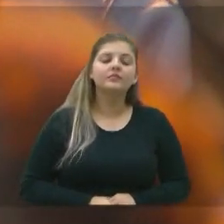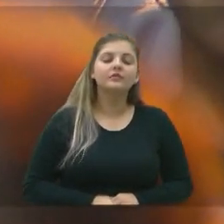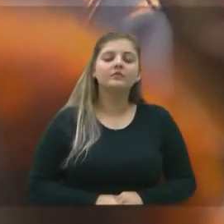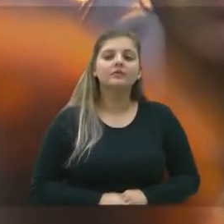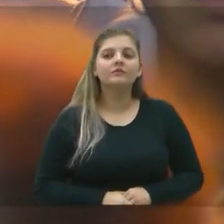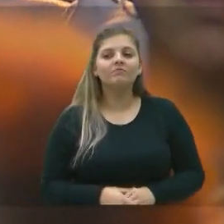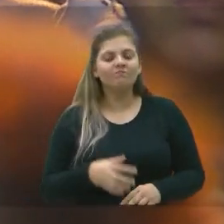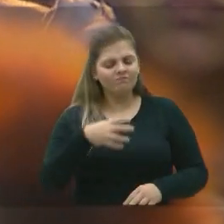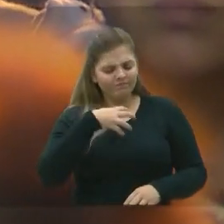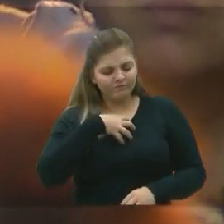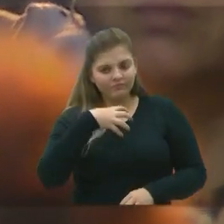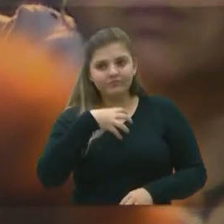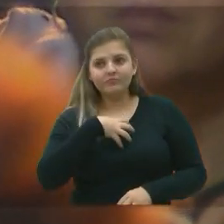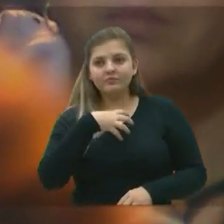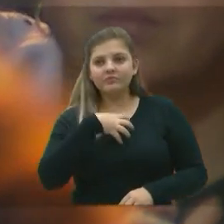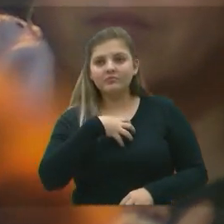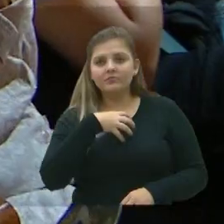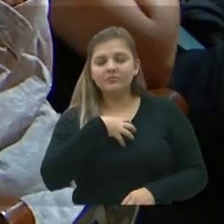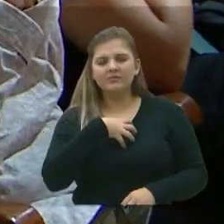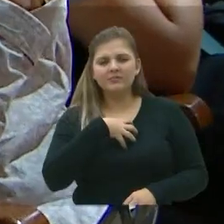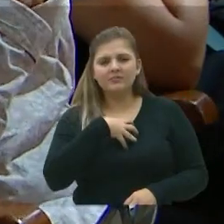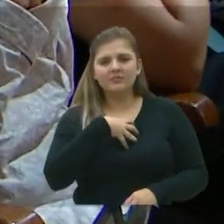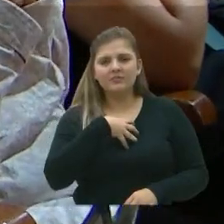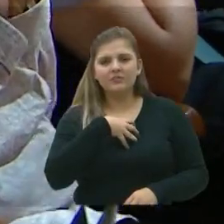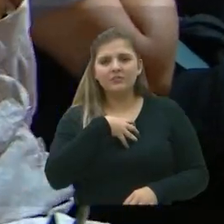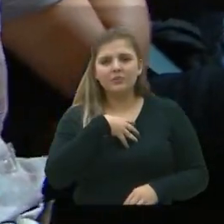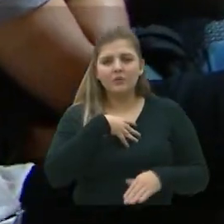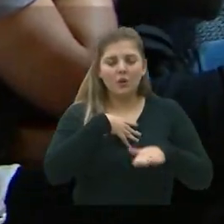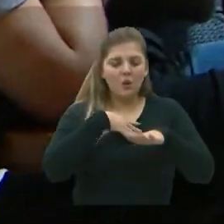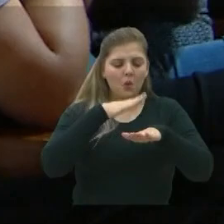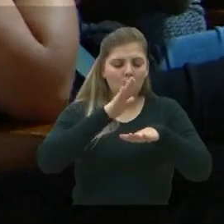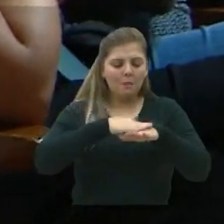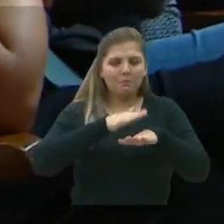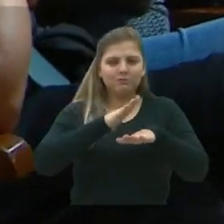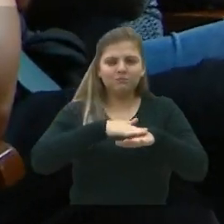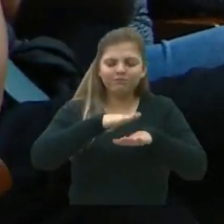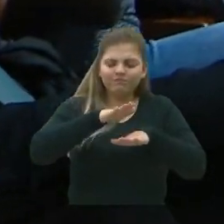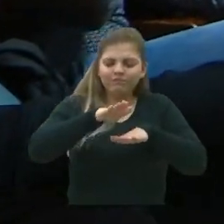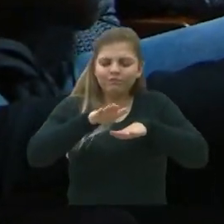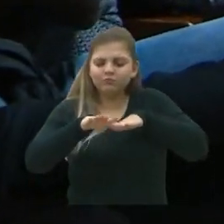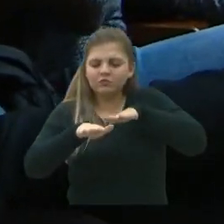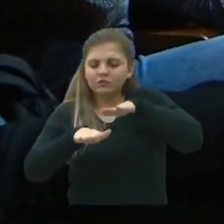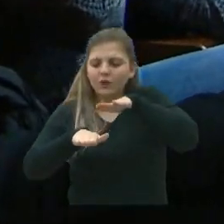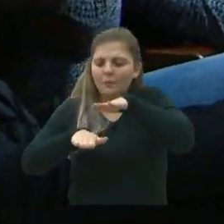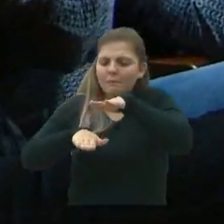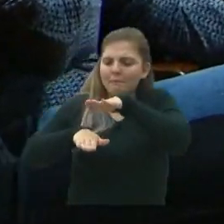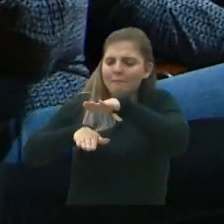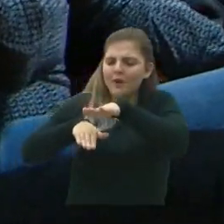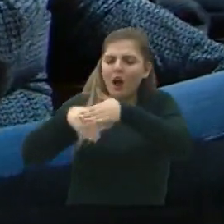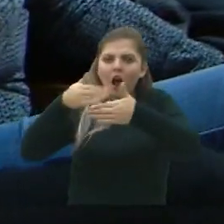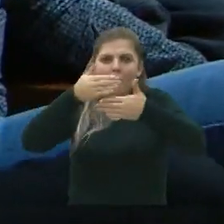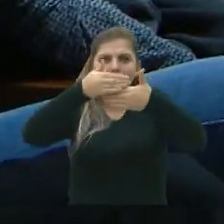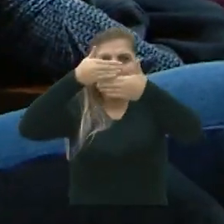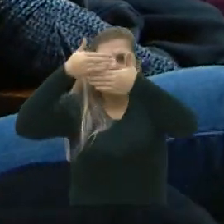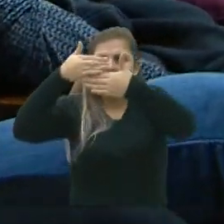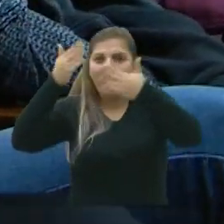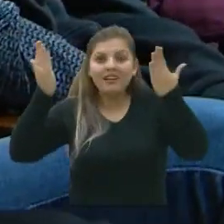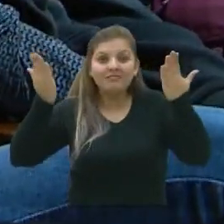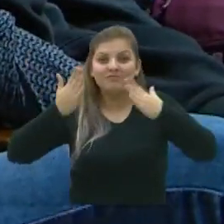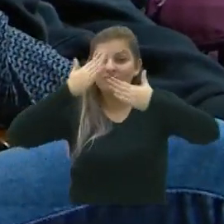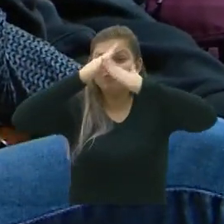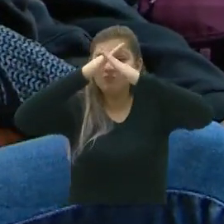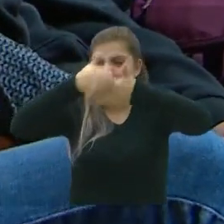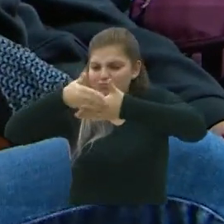Vai sentindo as plantas dos seus pés entrando, porque as muralhas caíram.